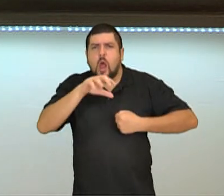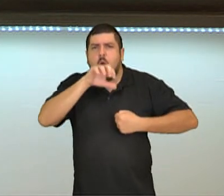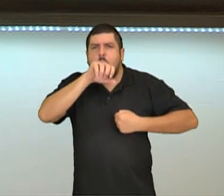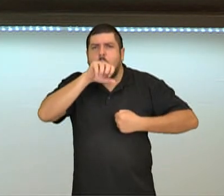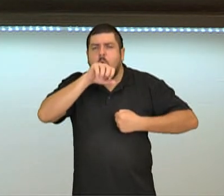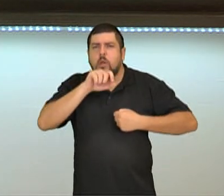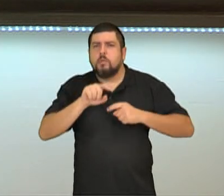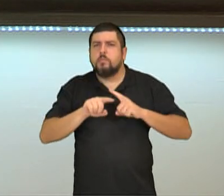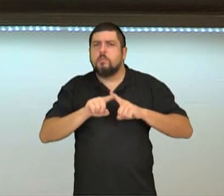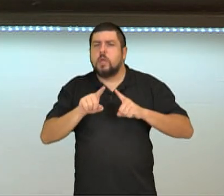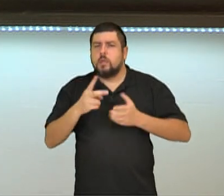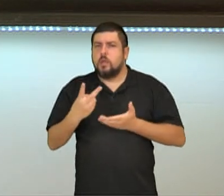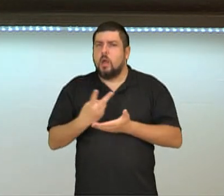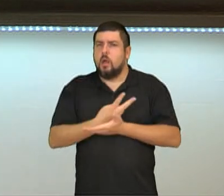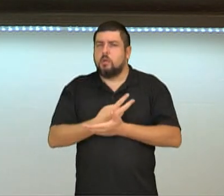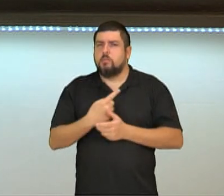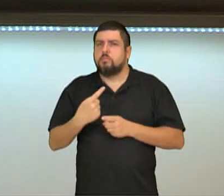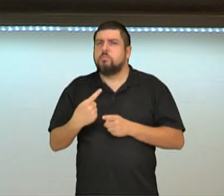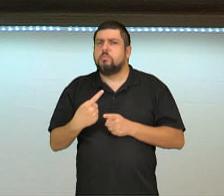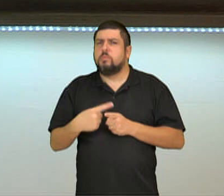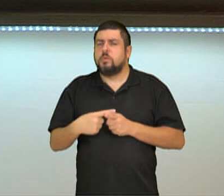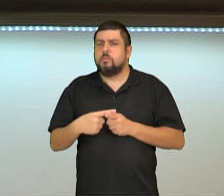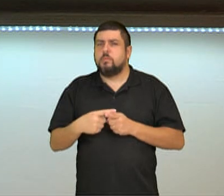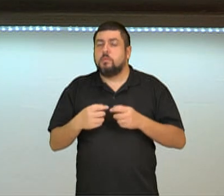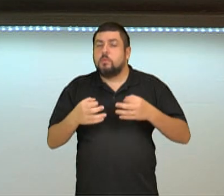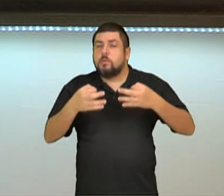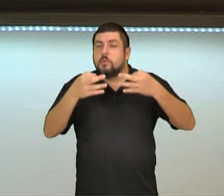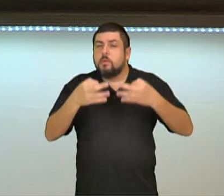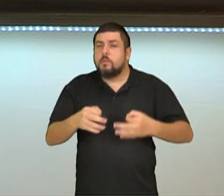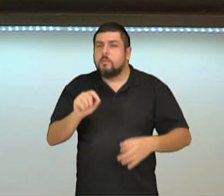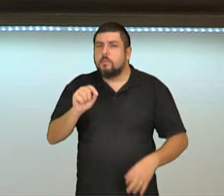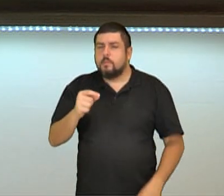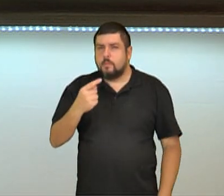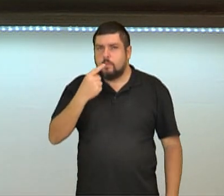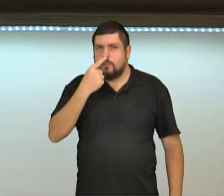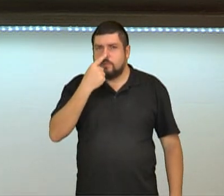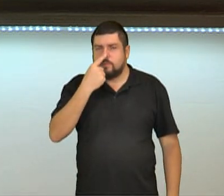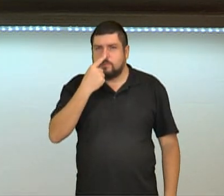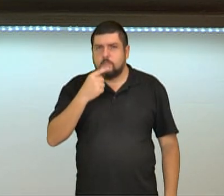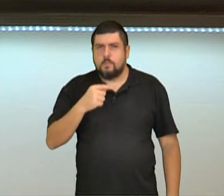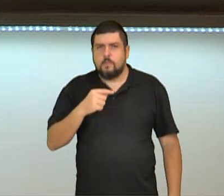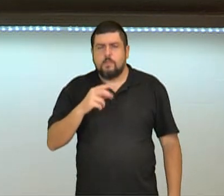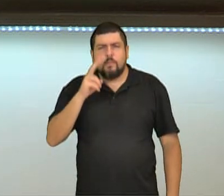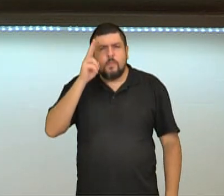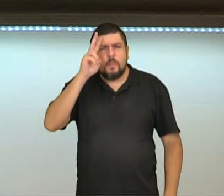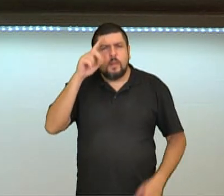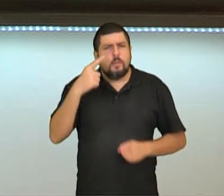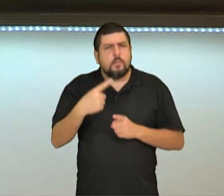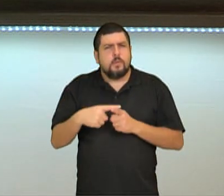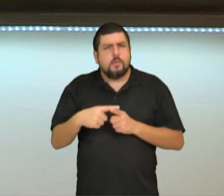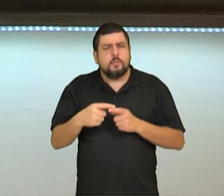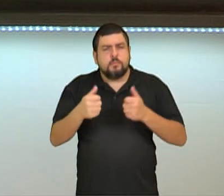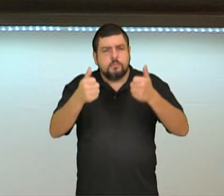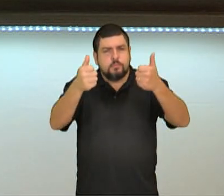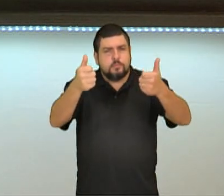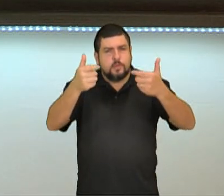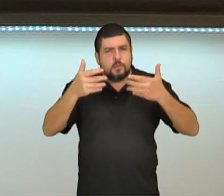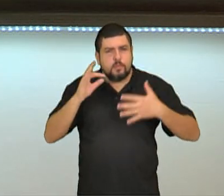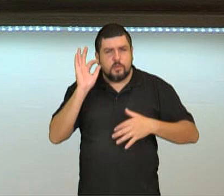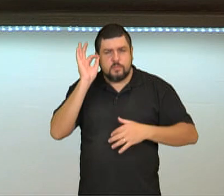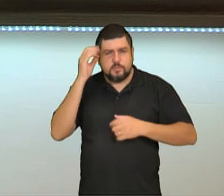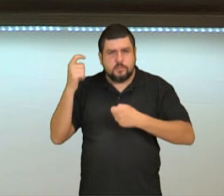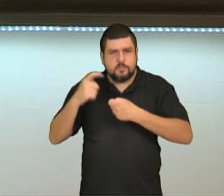boca, mas não é o correto. O correto é que isso aconteça pelo nariz. Você lembra o porquê? Então, explica aí e nós